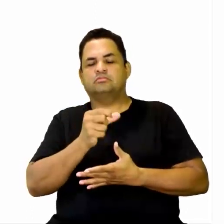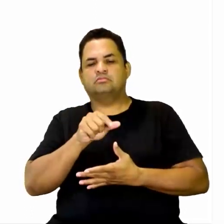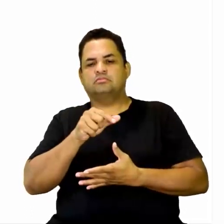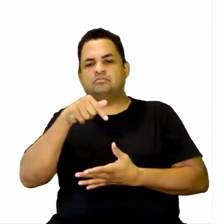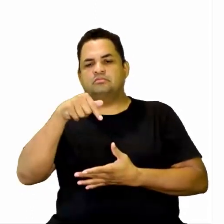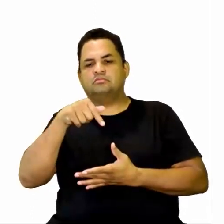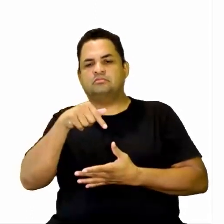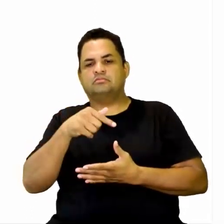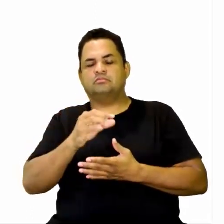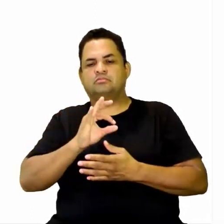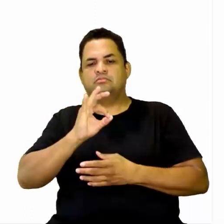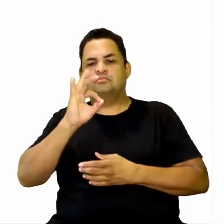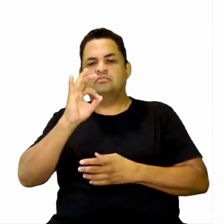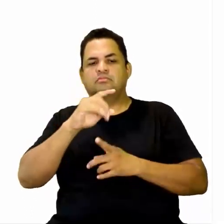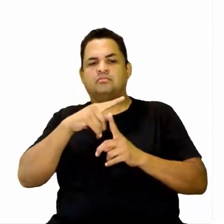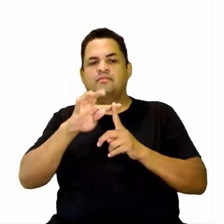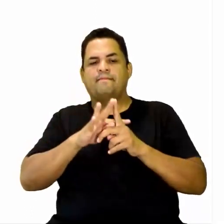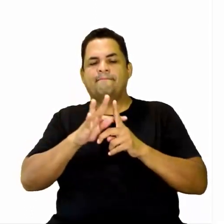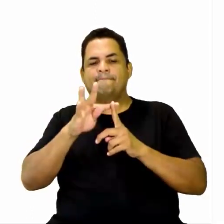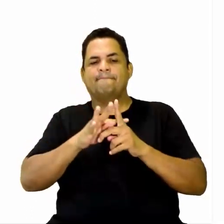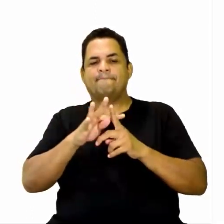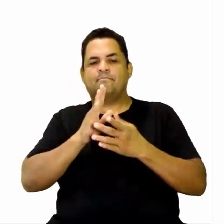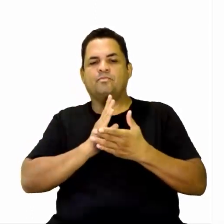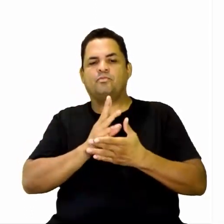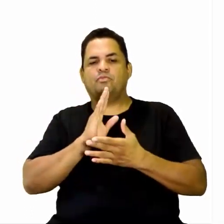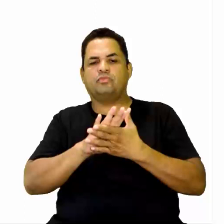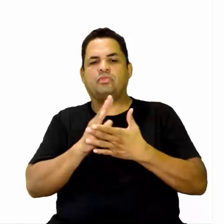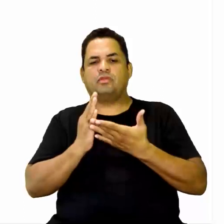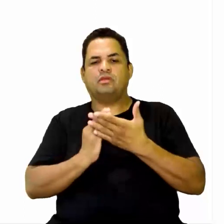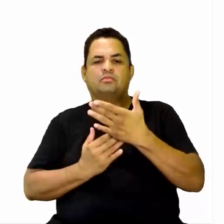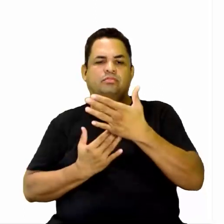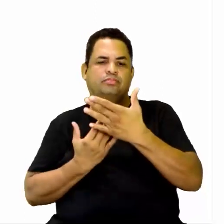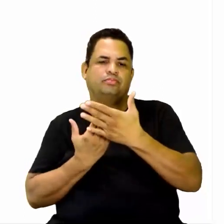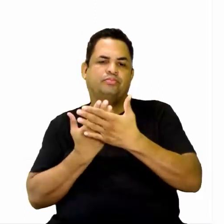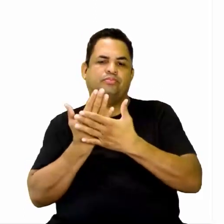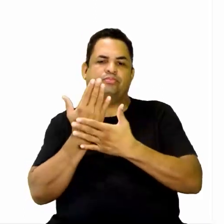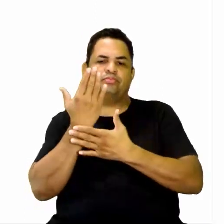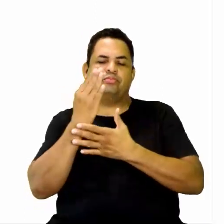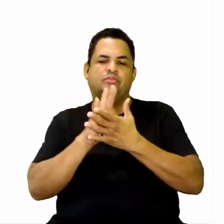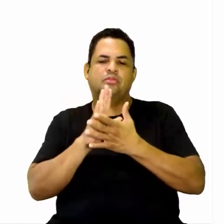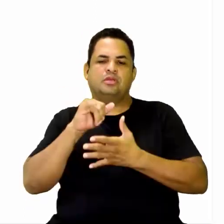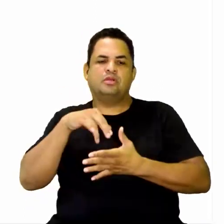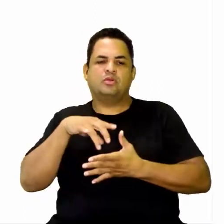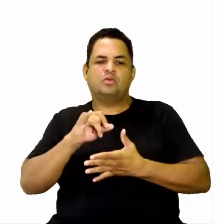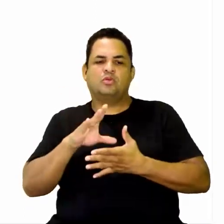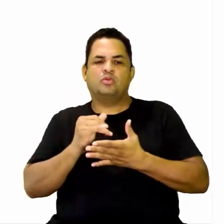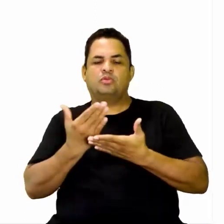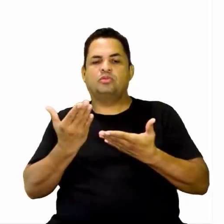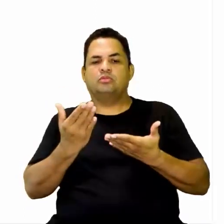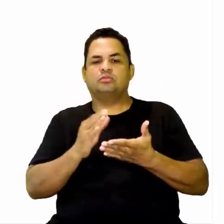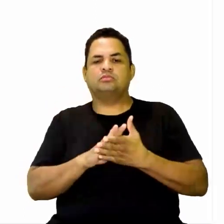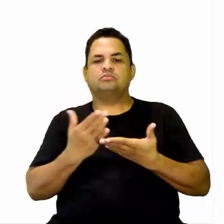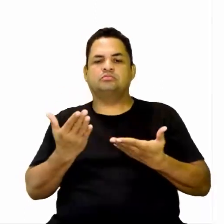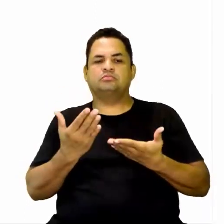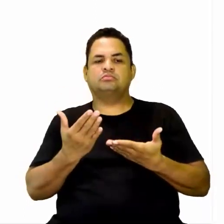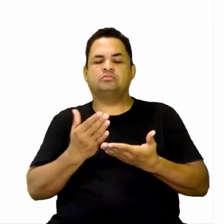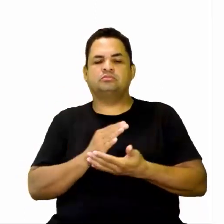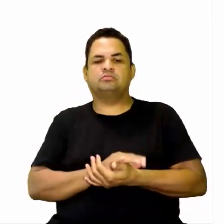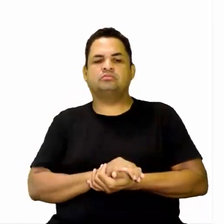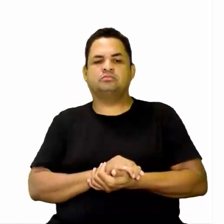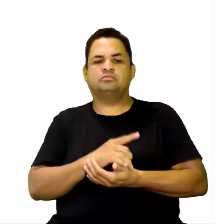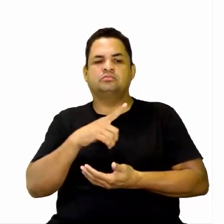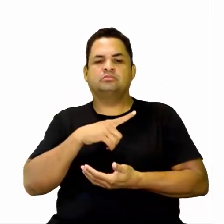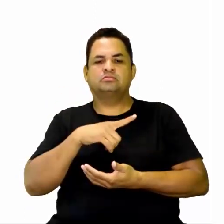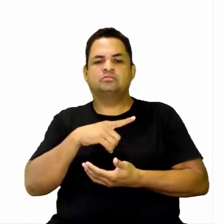356,7 graus inicia-se o processo de ebulição do mercúrio, né? Assim, tem-se